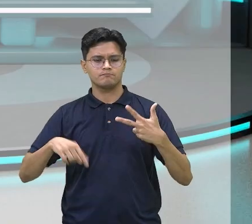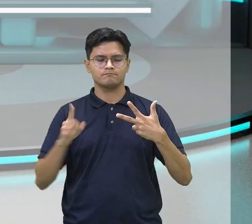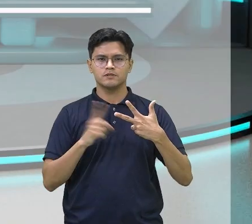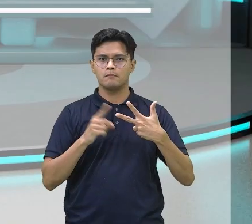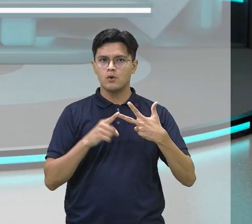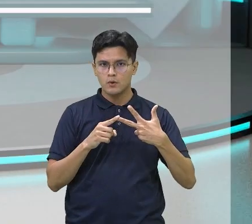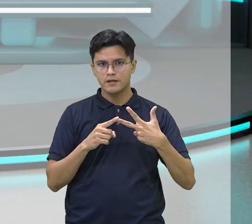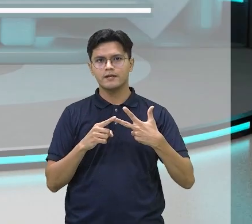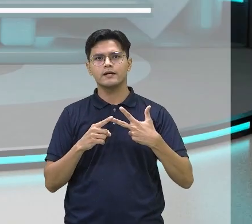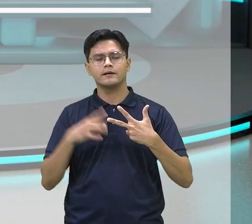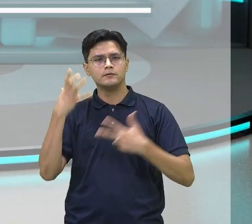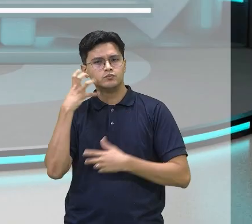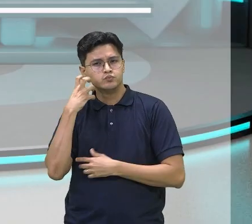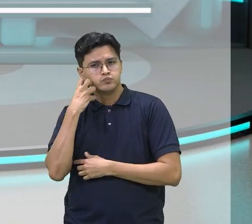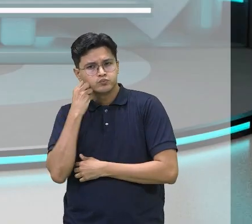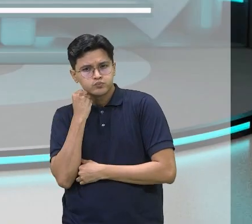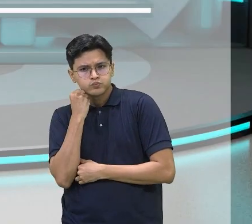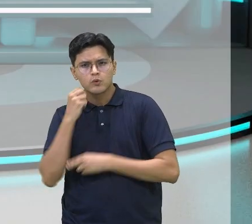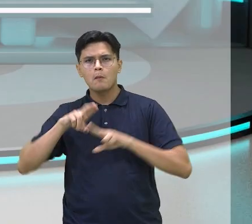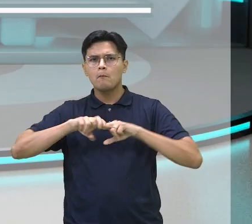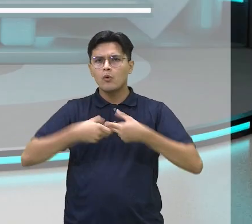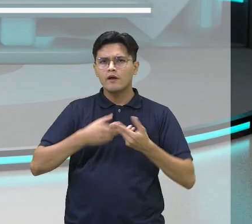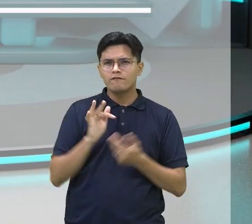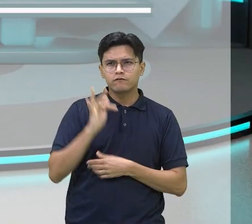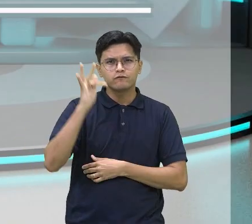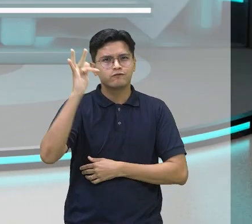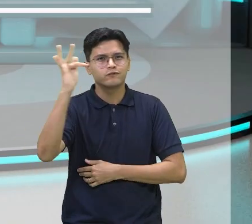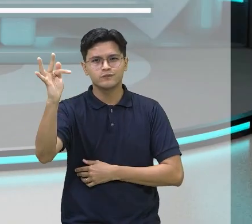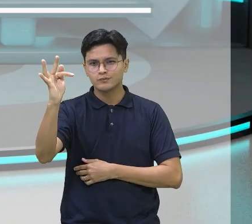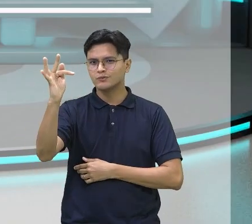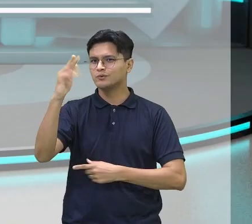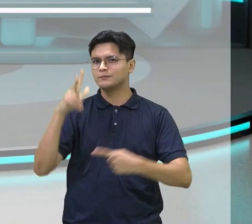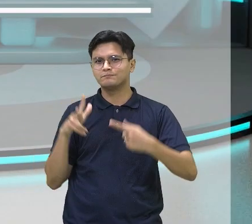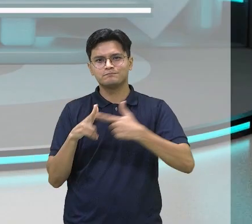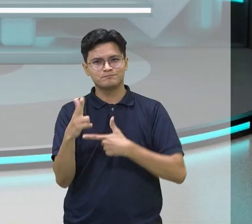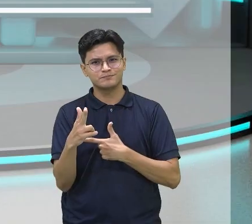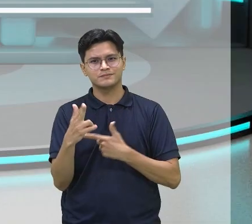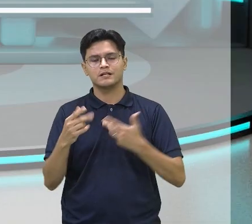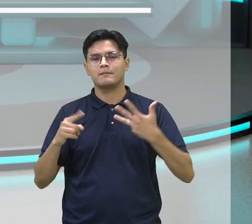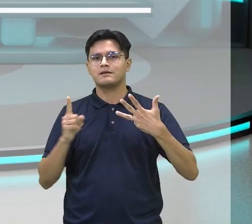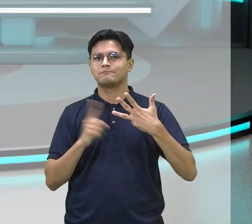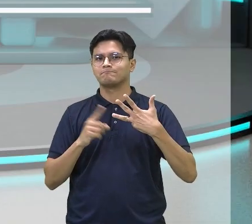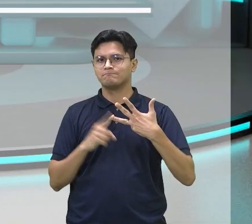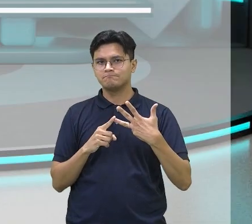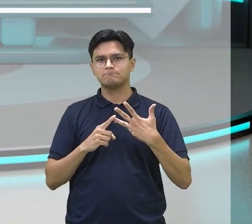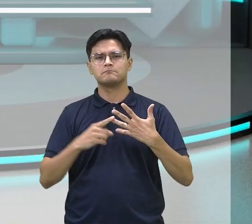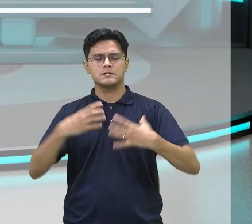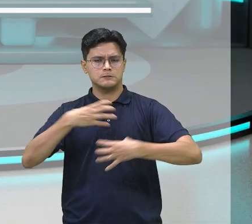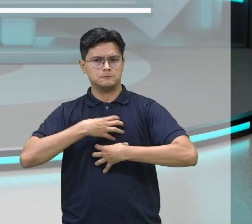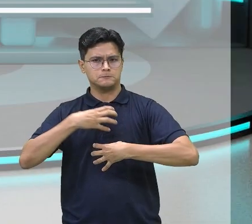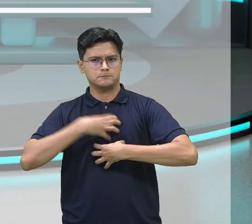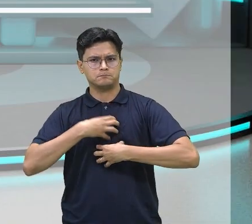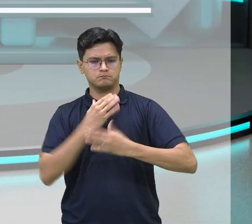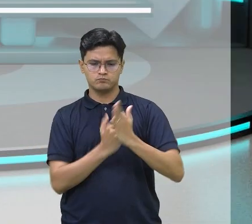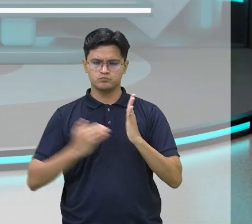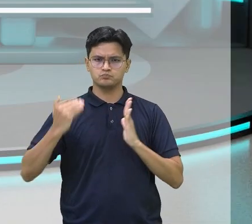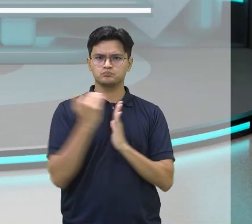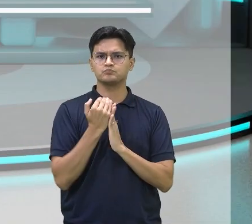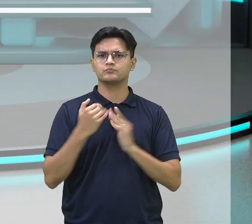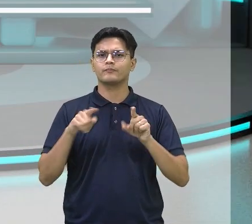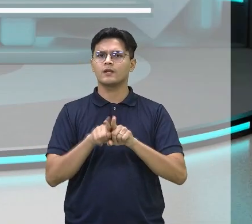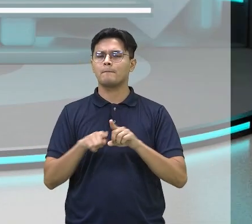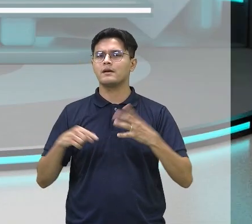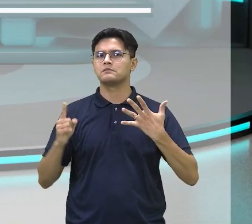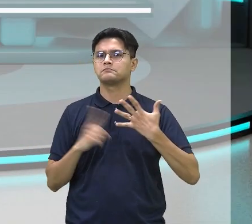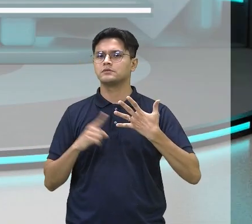futuro interrompido, sentimentalismo é o que exacerbado, então ele é muito intenso, expressão, né,